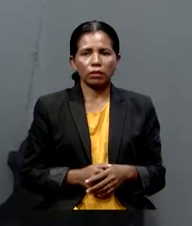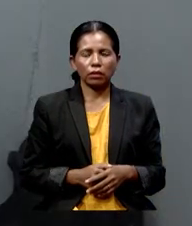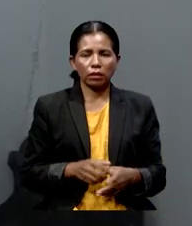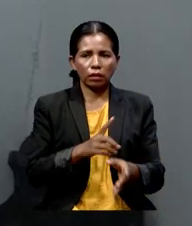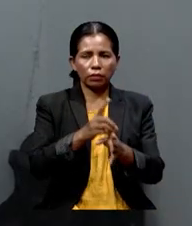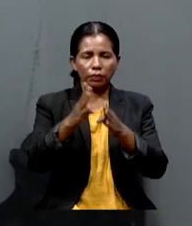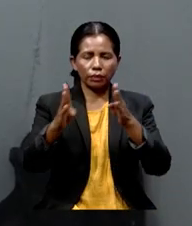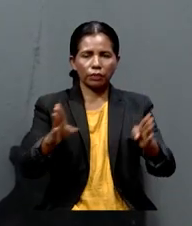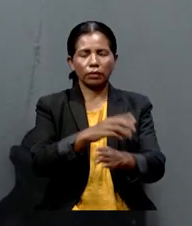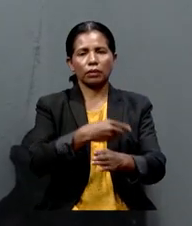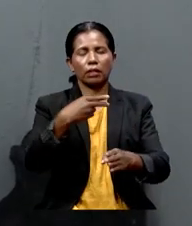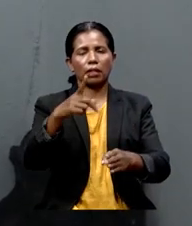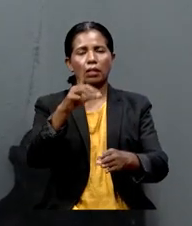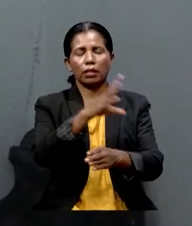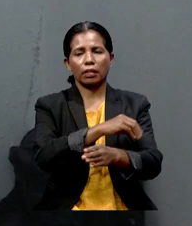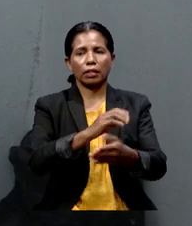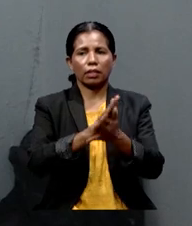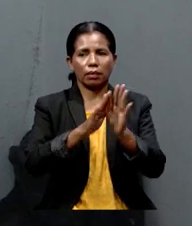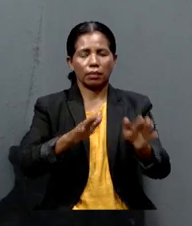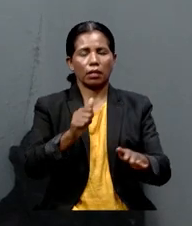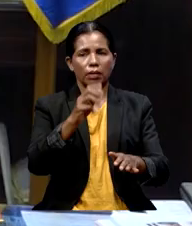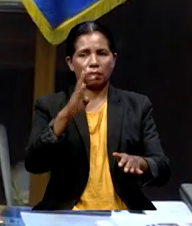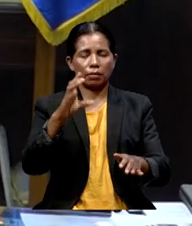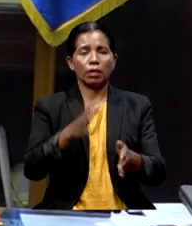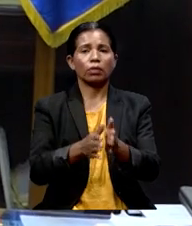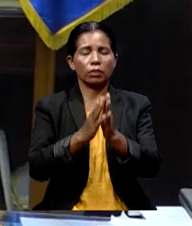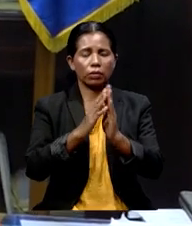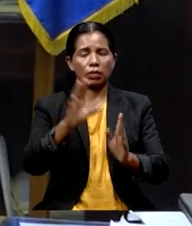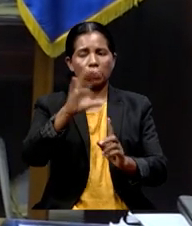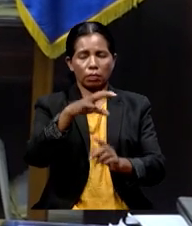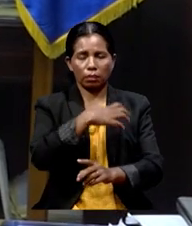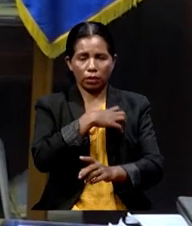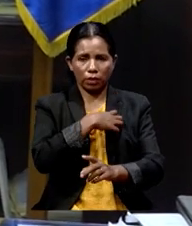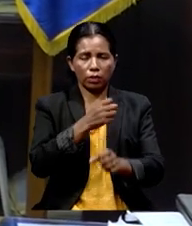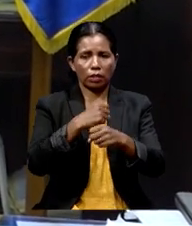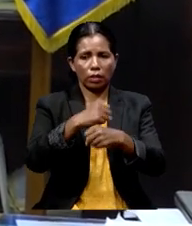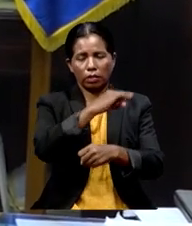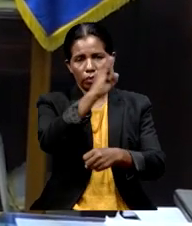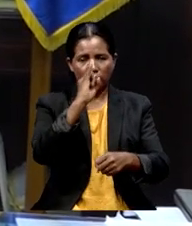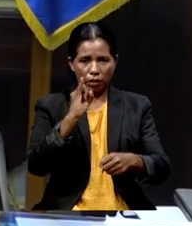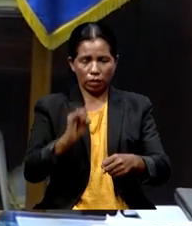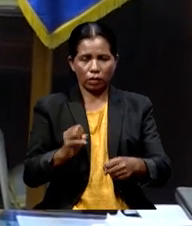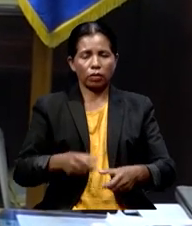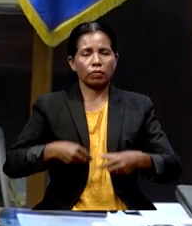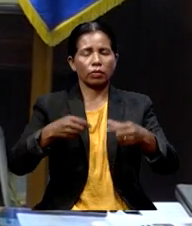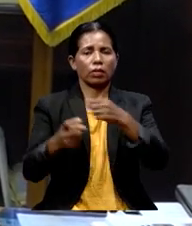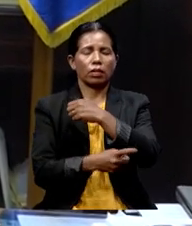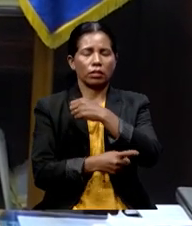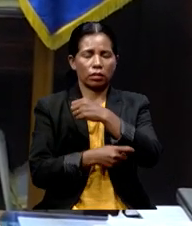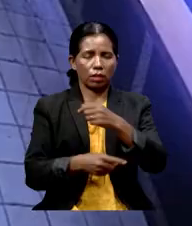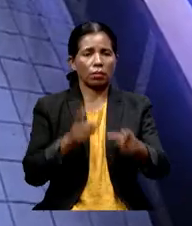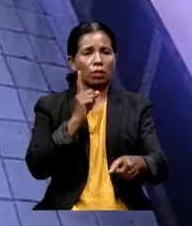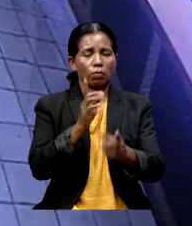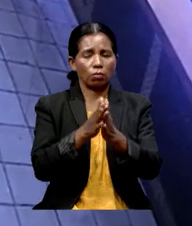Diretor Executivo Hali Badame Abel Amaral, russo comando geral PNTLI, atuhalo investigação, onde foi sanção no